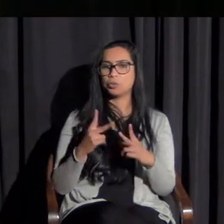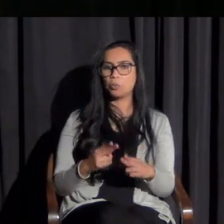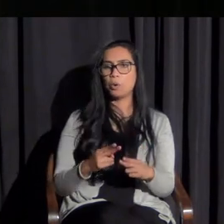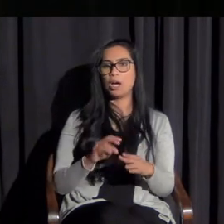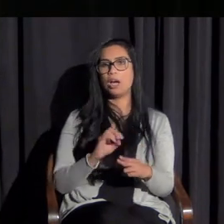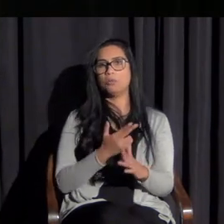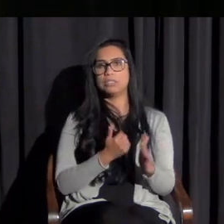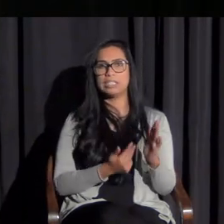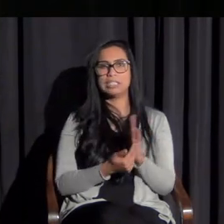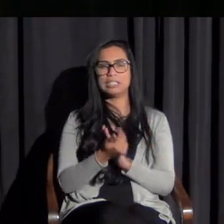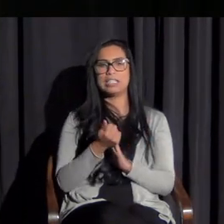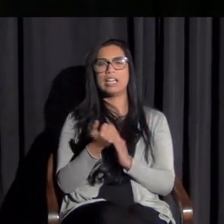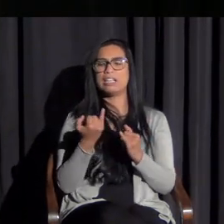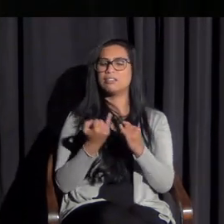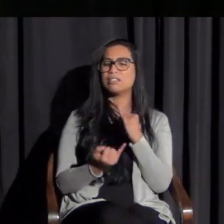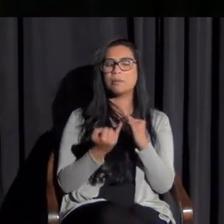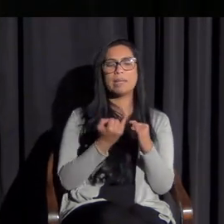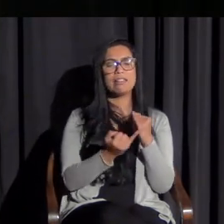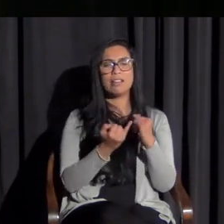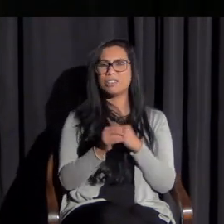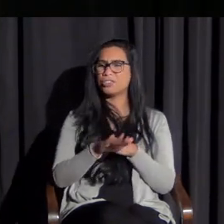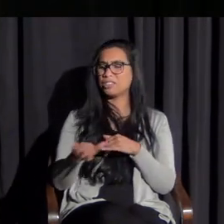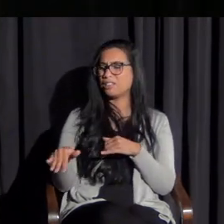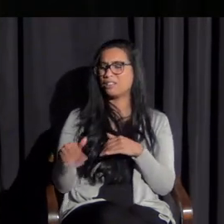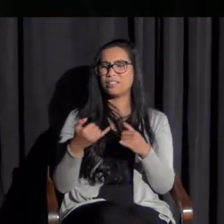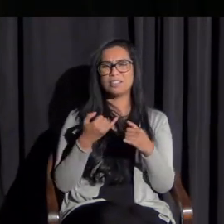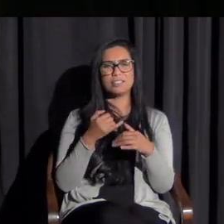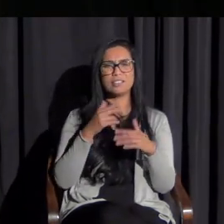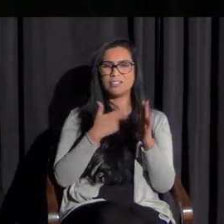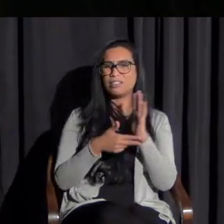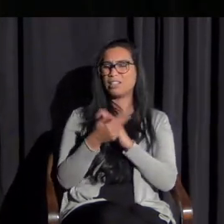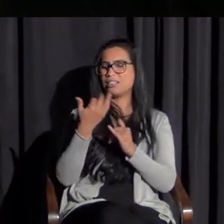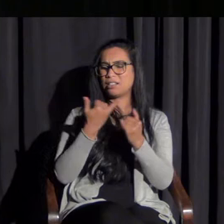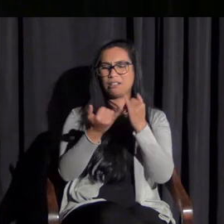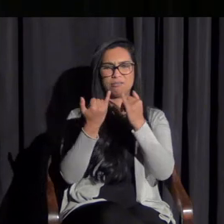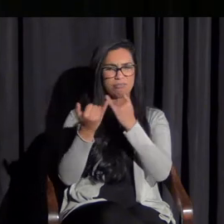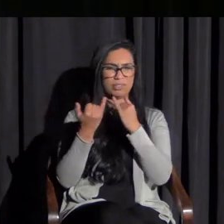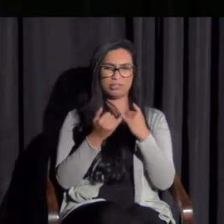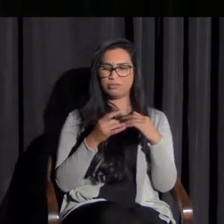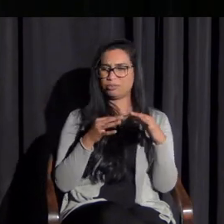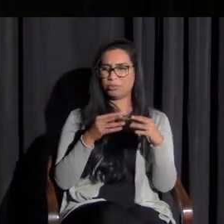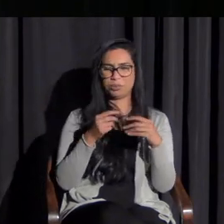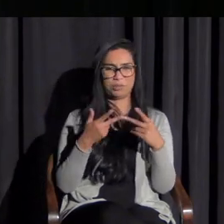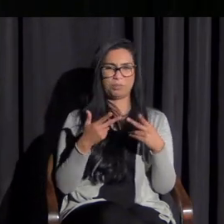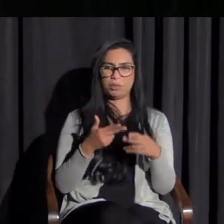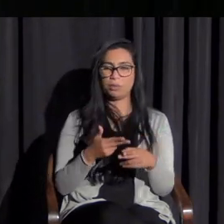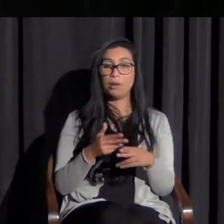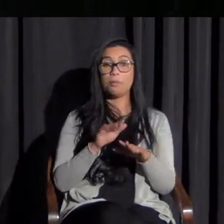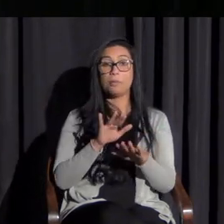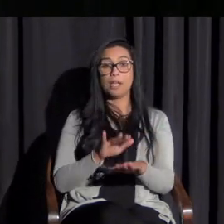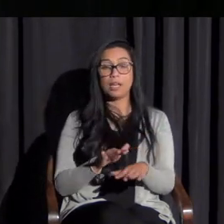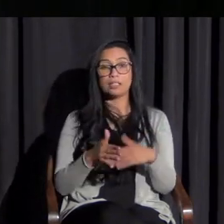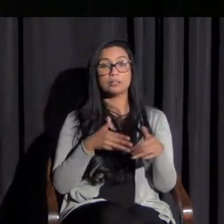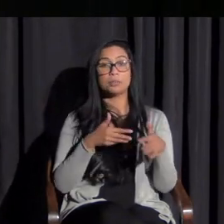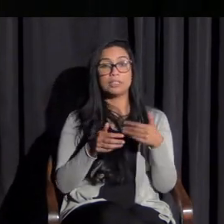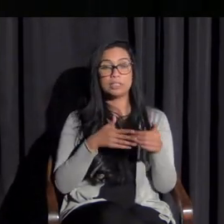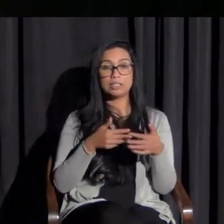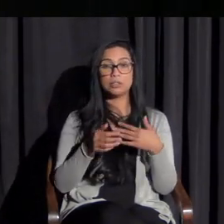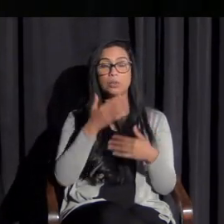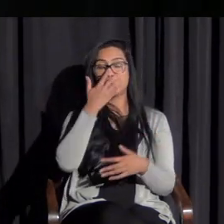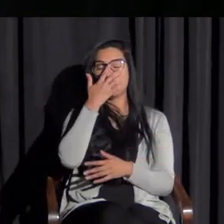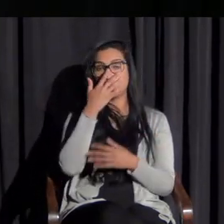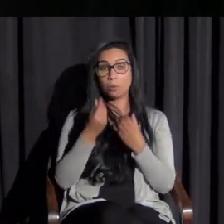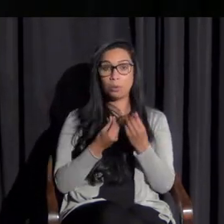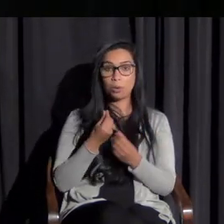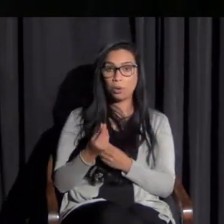de formas bastante similares e tudo mais. Né? E isso vai desprovendo um pouco, ou vai deixando de compor